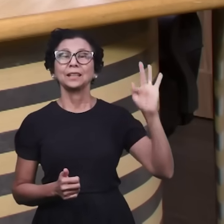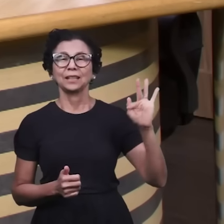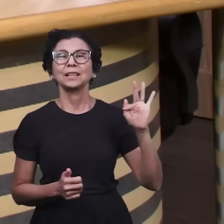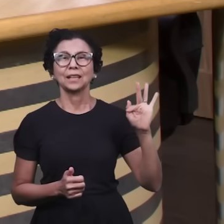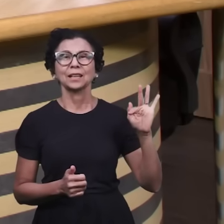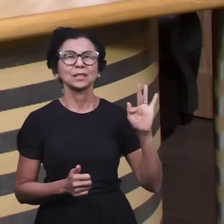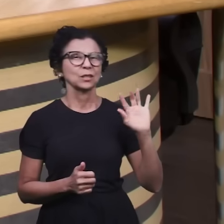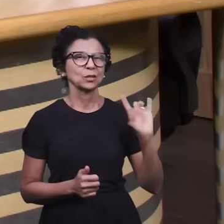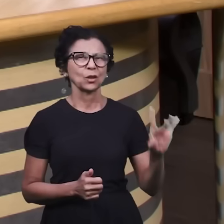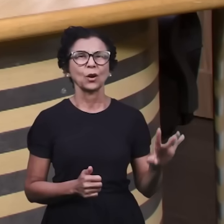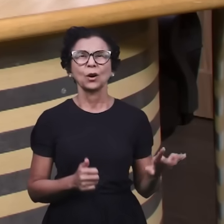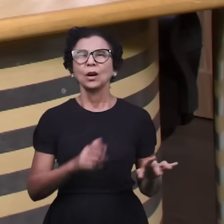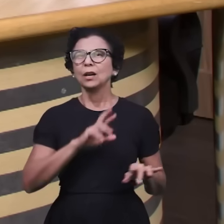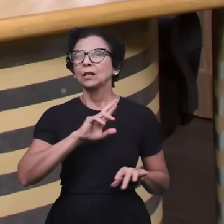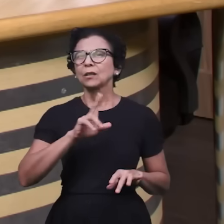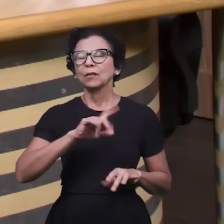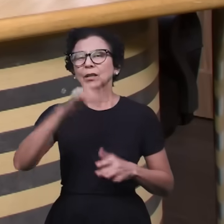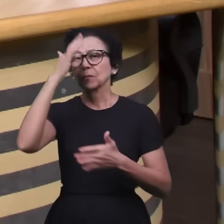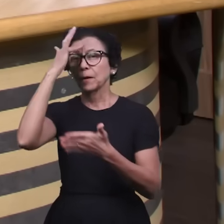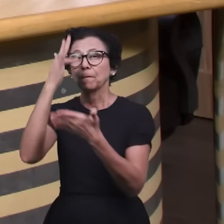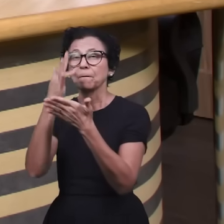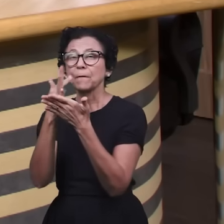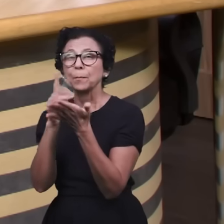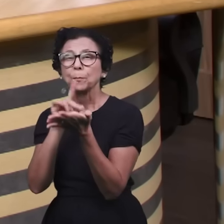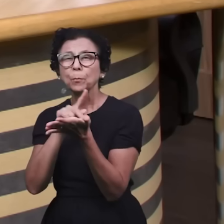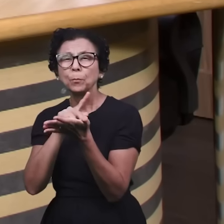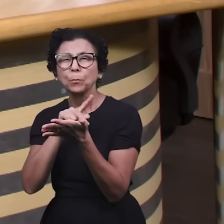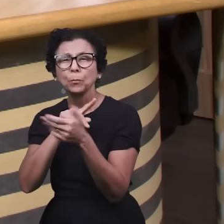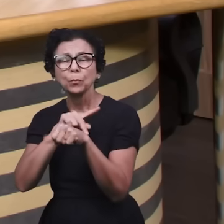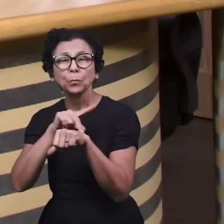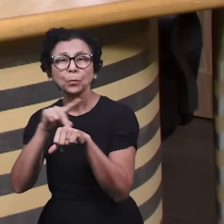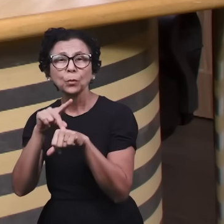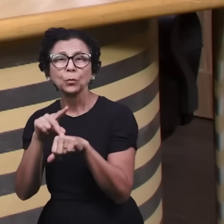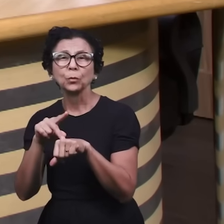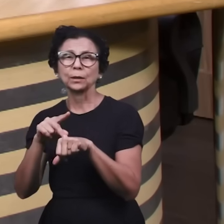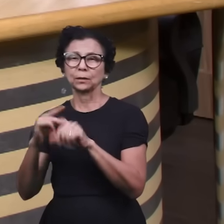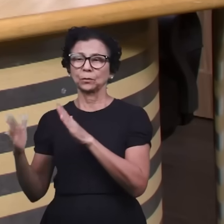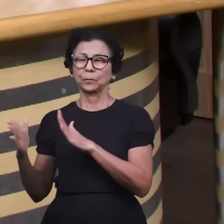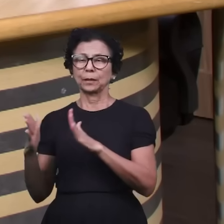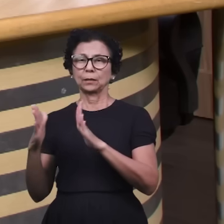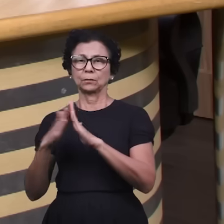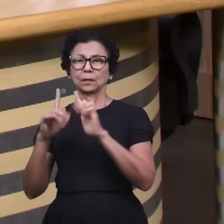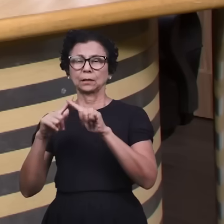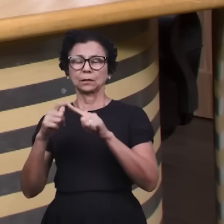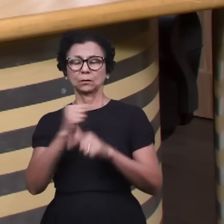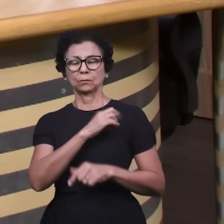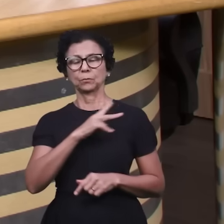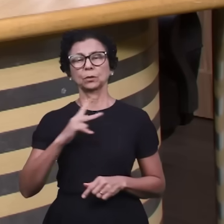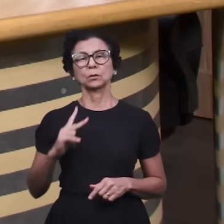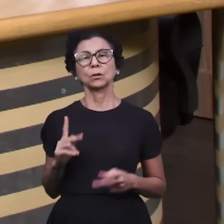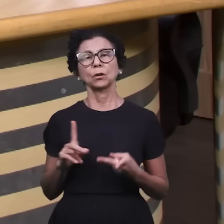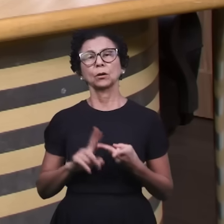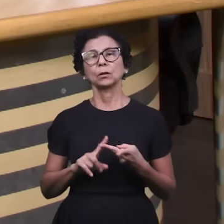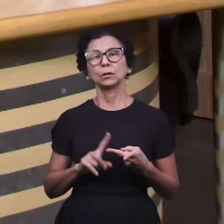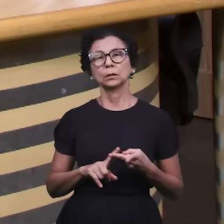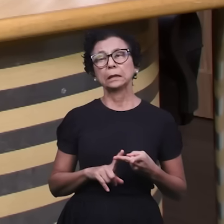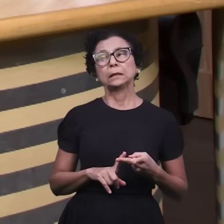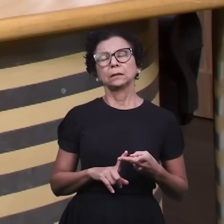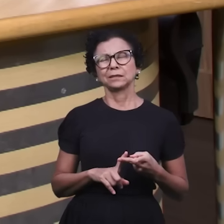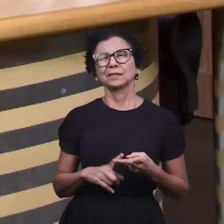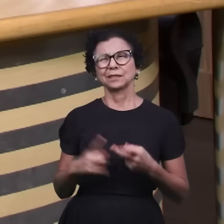fé genuína que vinha até então no período da Igreja Apostólica e no período da Igreja que nós chamaríamos de